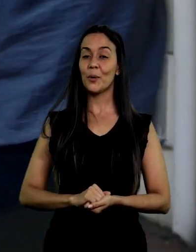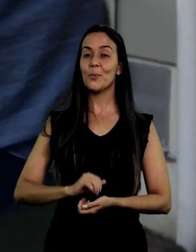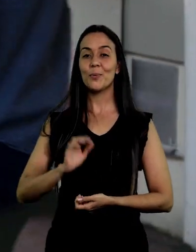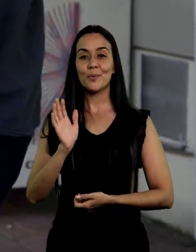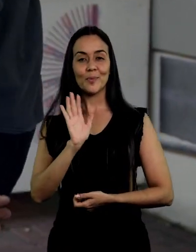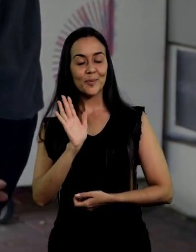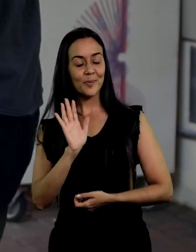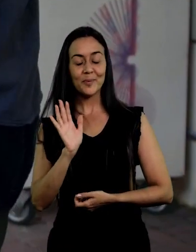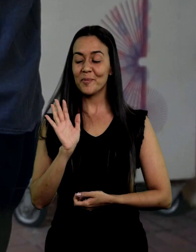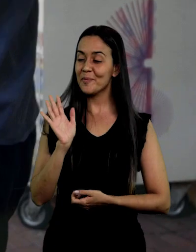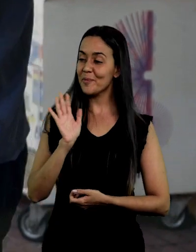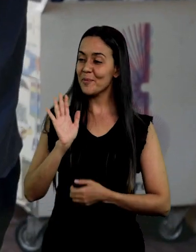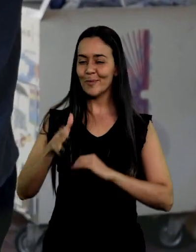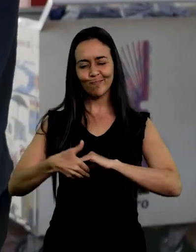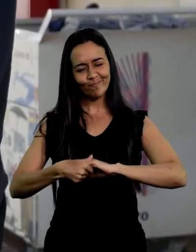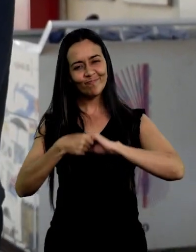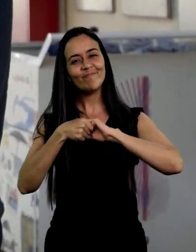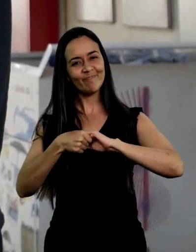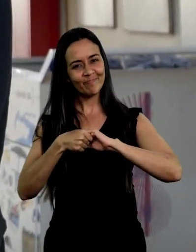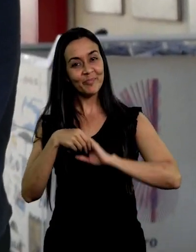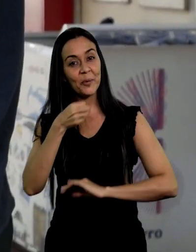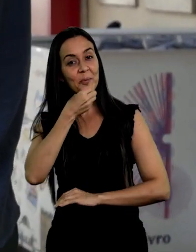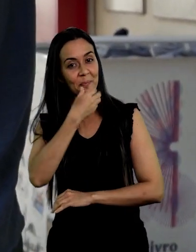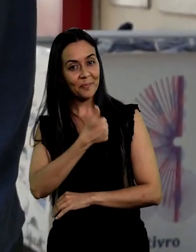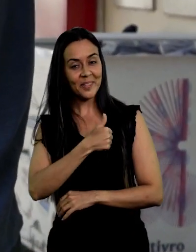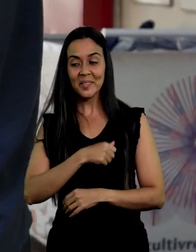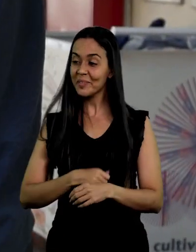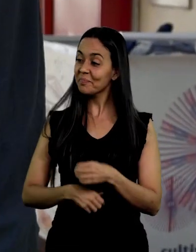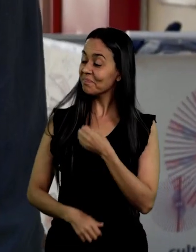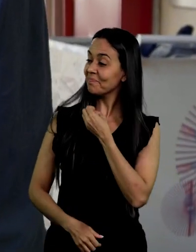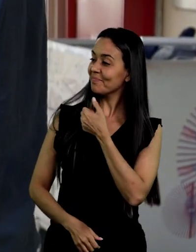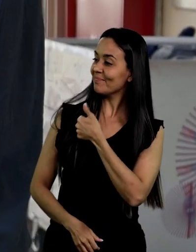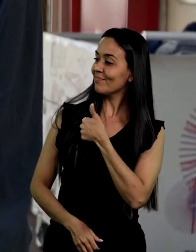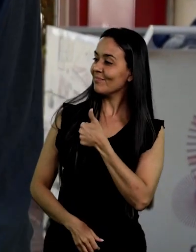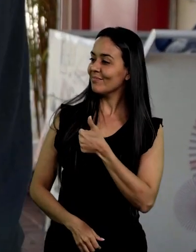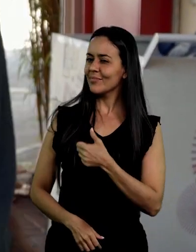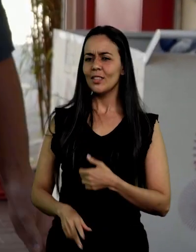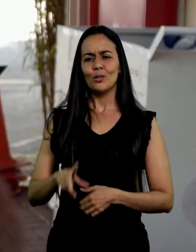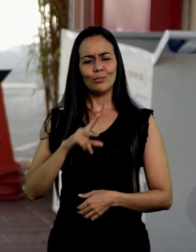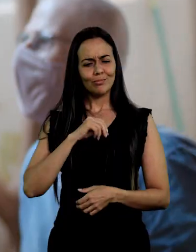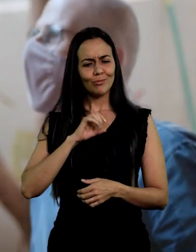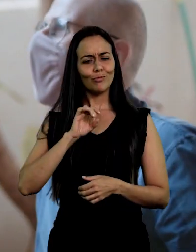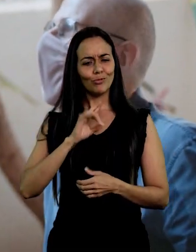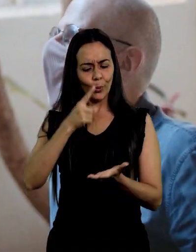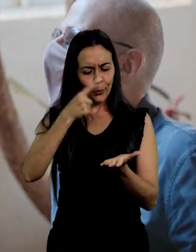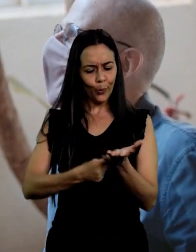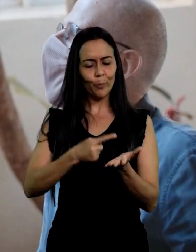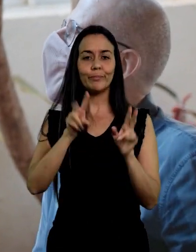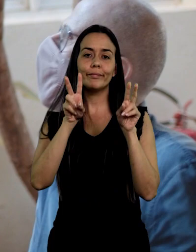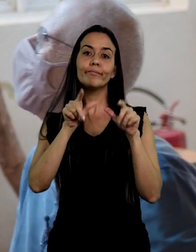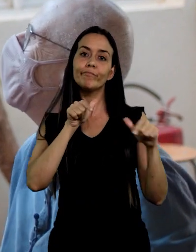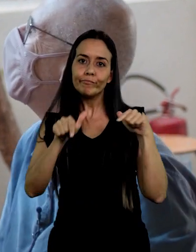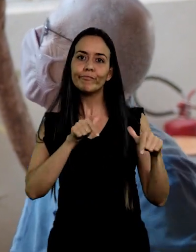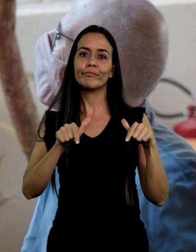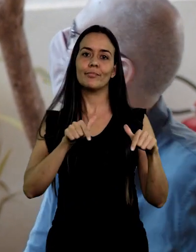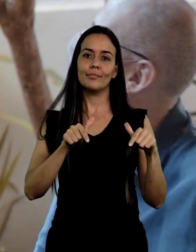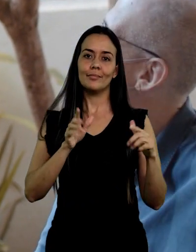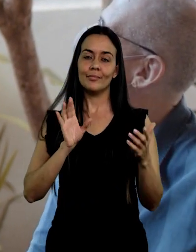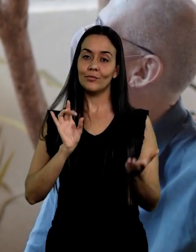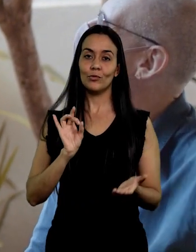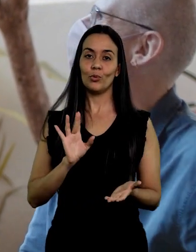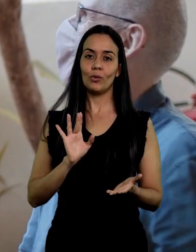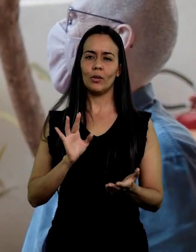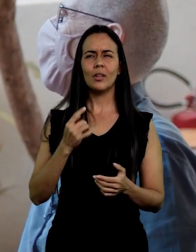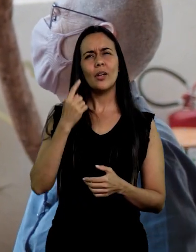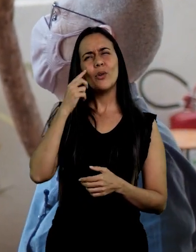Emílio, pô, cara. Beleza. Que delícia, hein, cara. Só para trabalho para a gente conseguir se ver, né? A última vez que eu te vi foi numa live